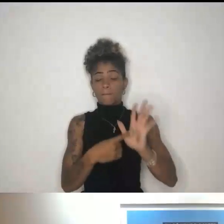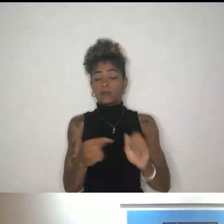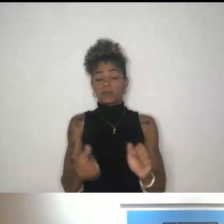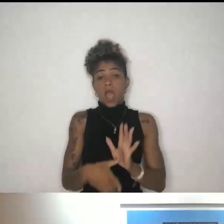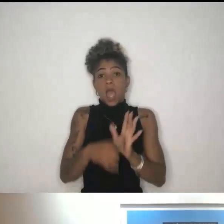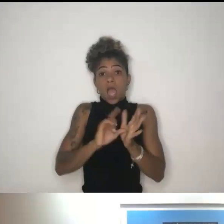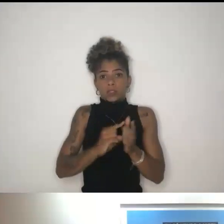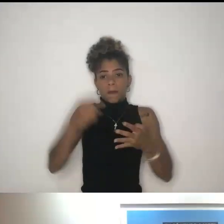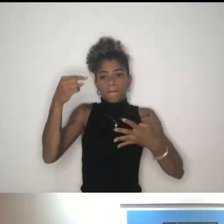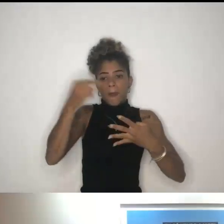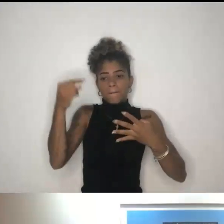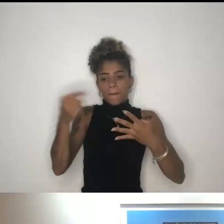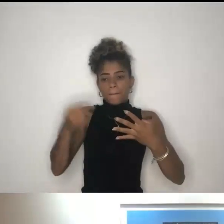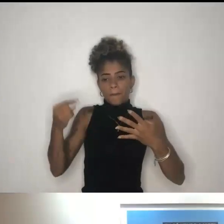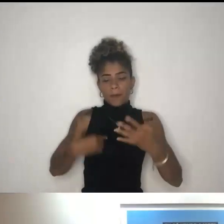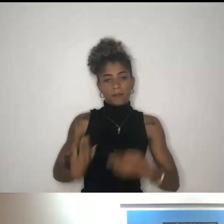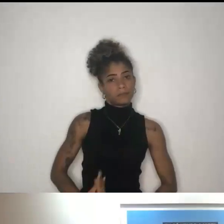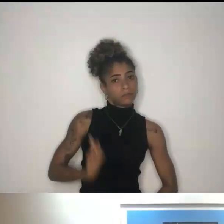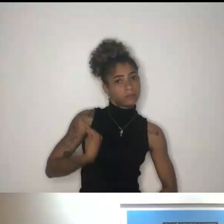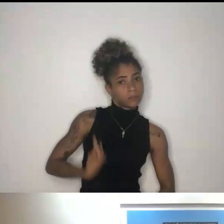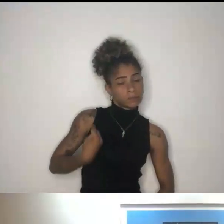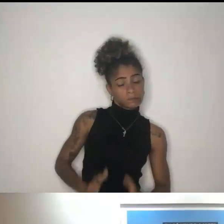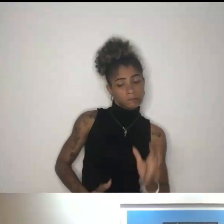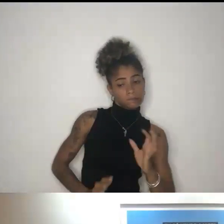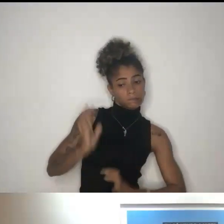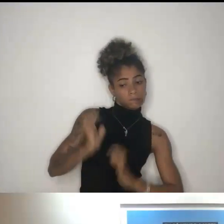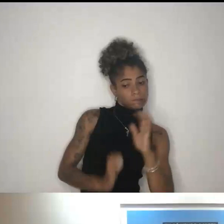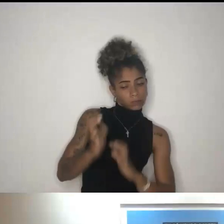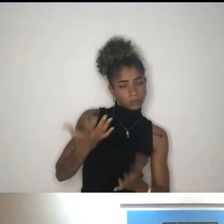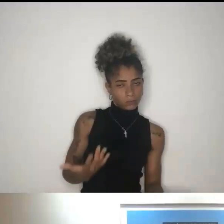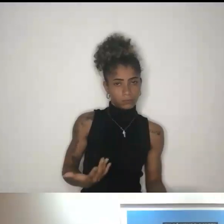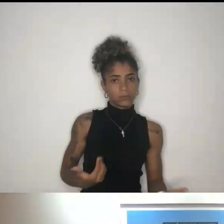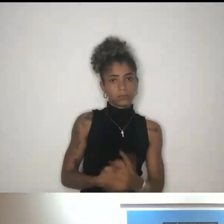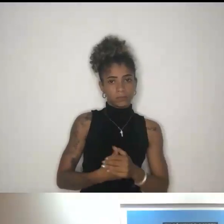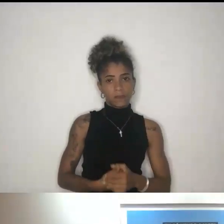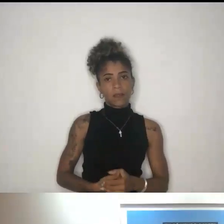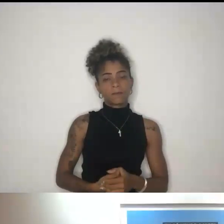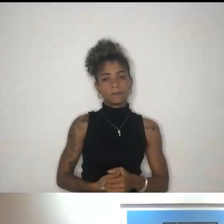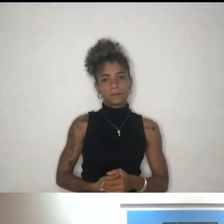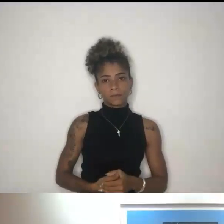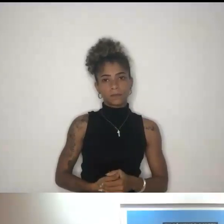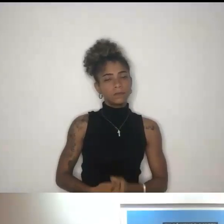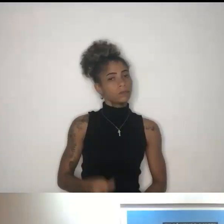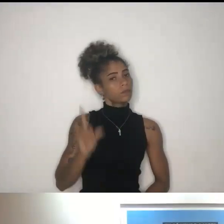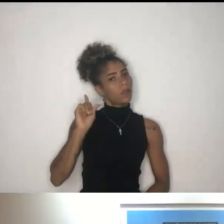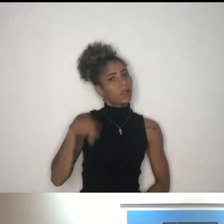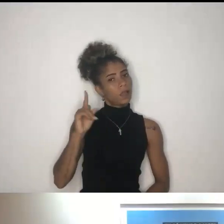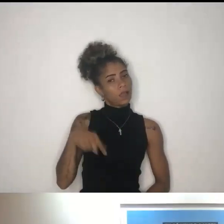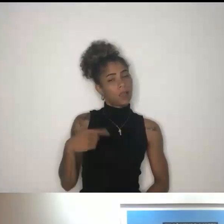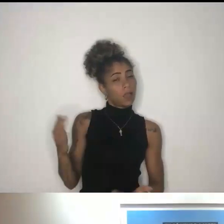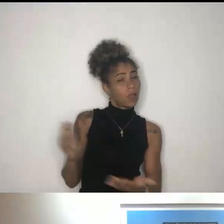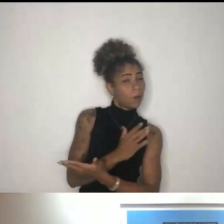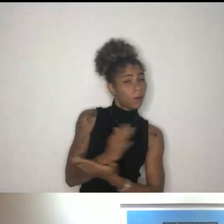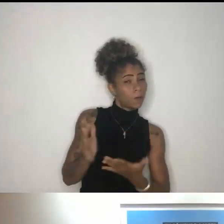aí existe esse confronto aí é que que é vamos dizer assim alguns conseguem